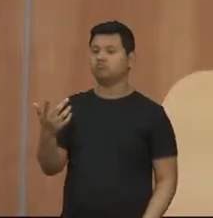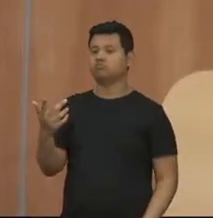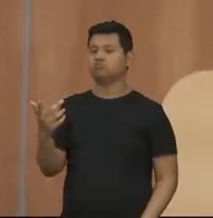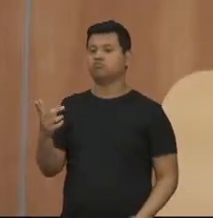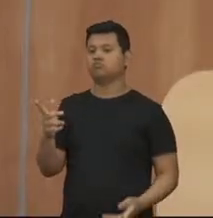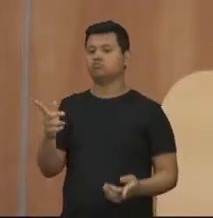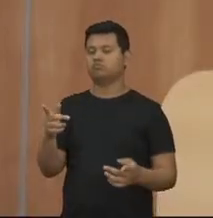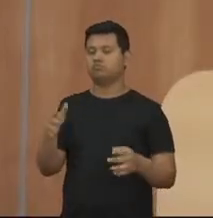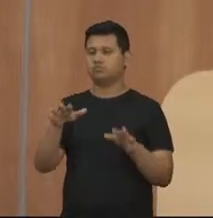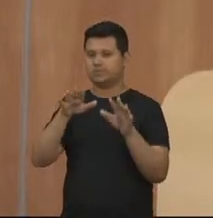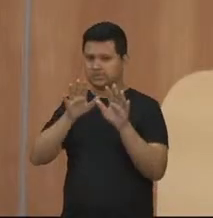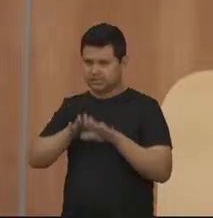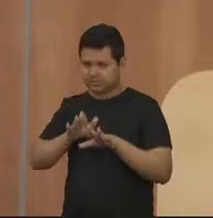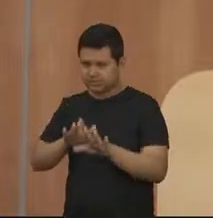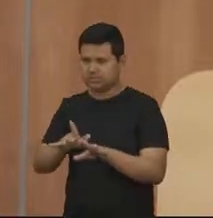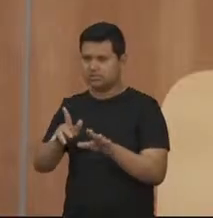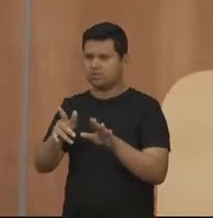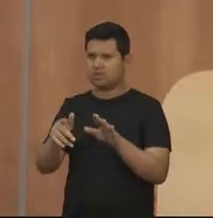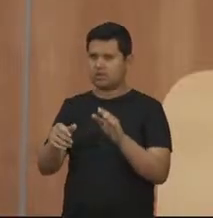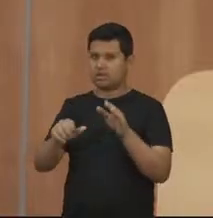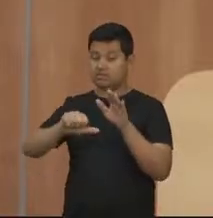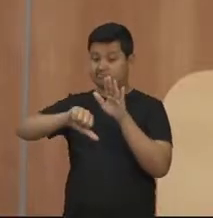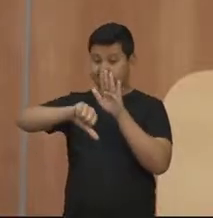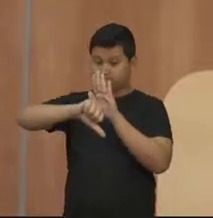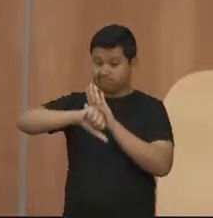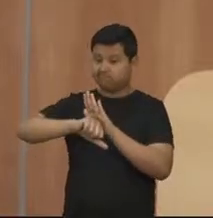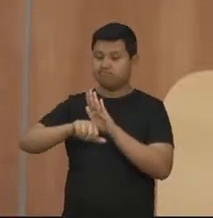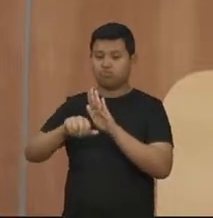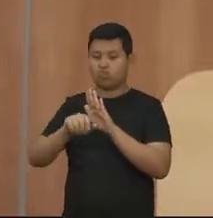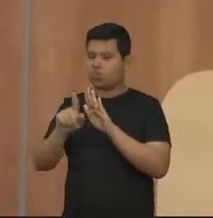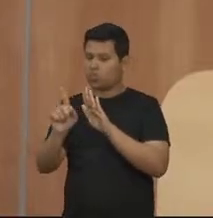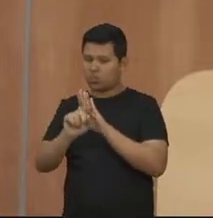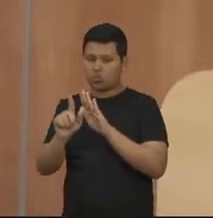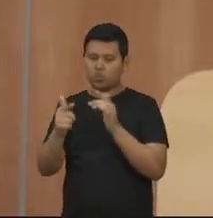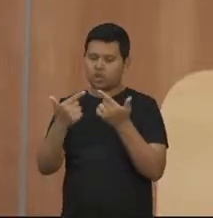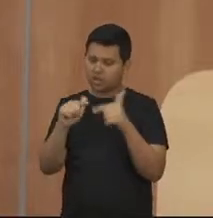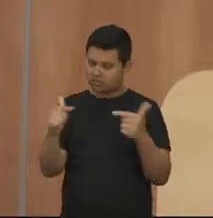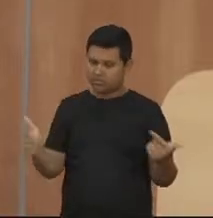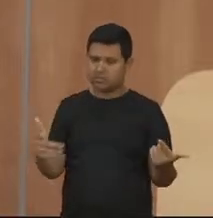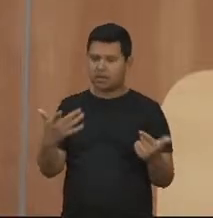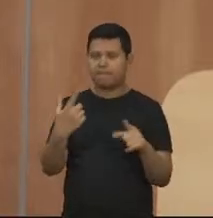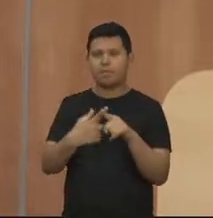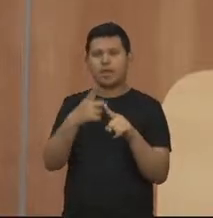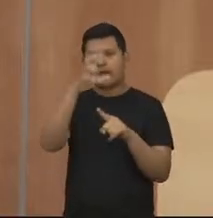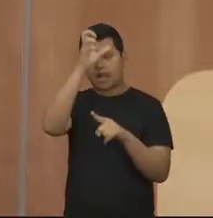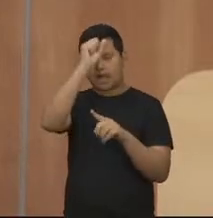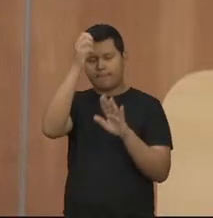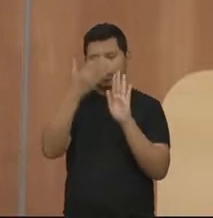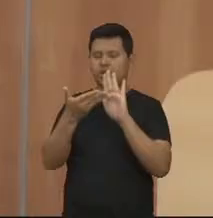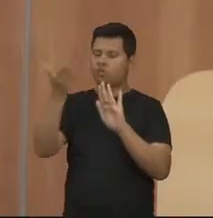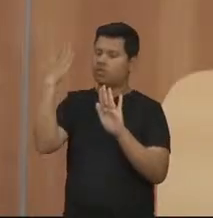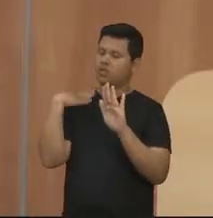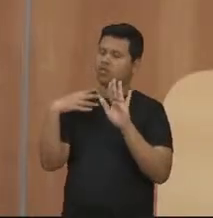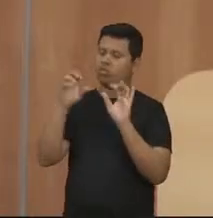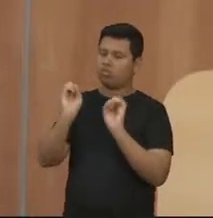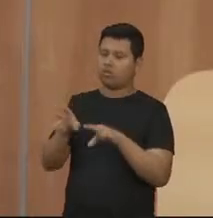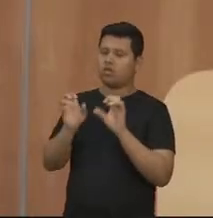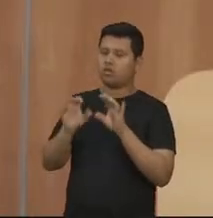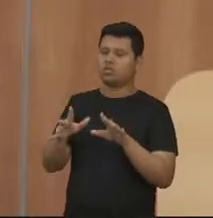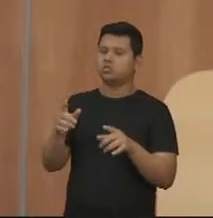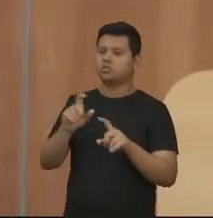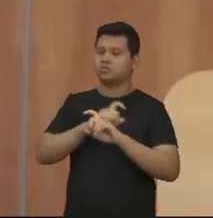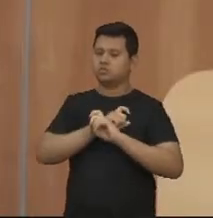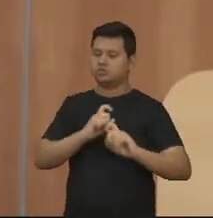uma infratora na frente, porque ela aprendeu no passado. E eu falo o seguinte, que educação de trânsito é importante, pessoal, porque você